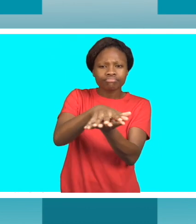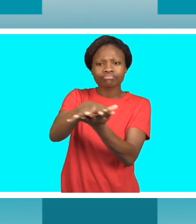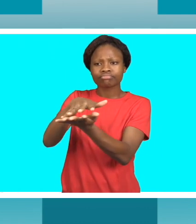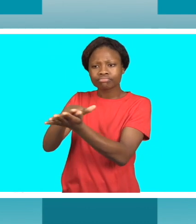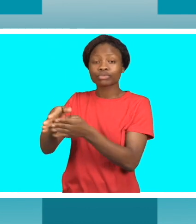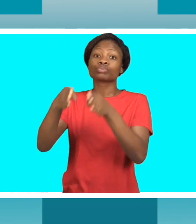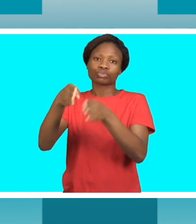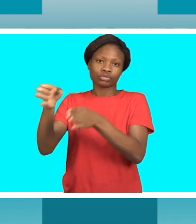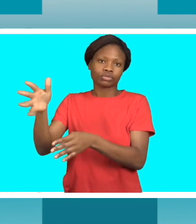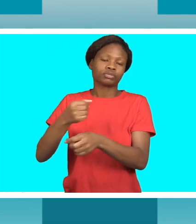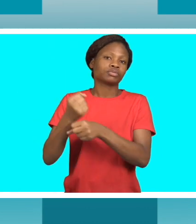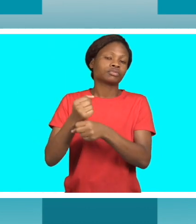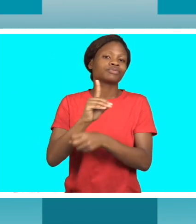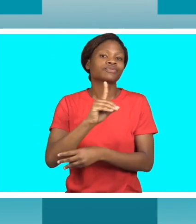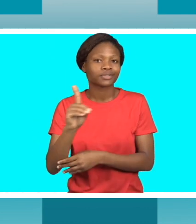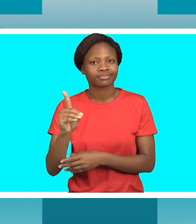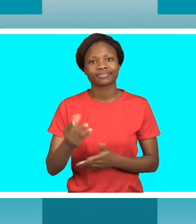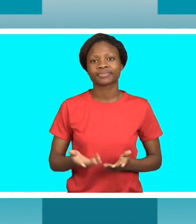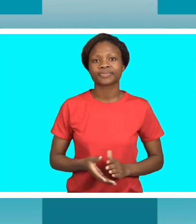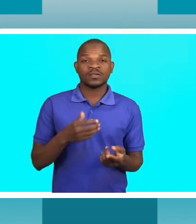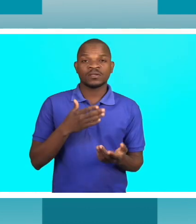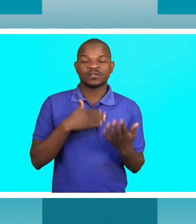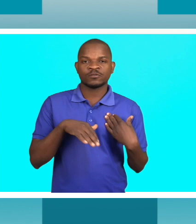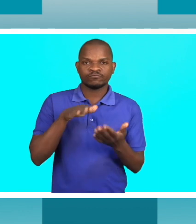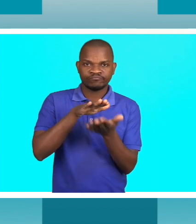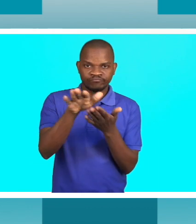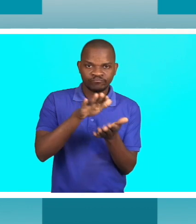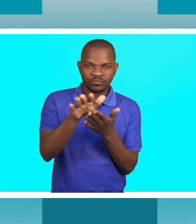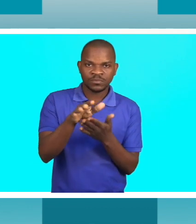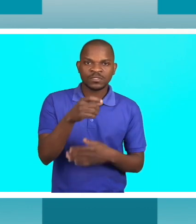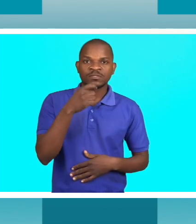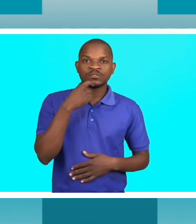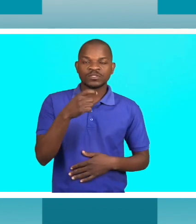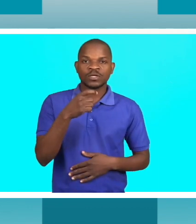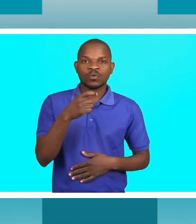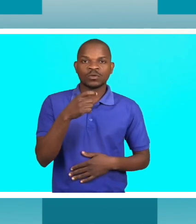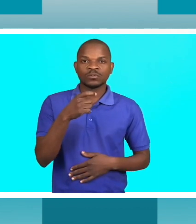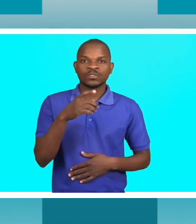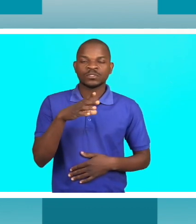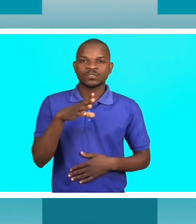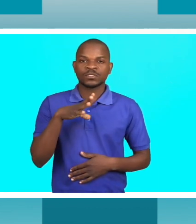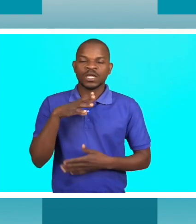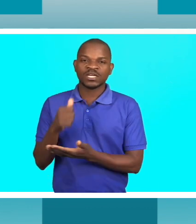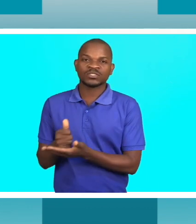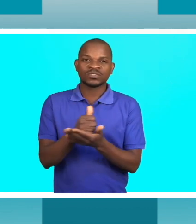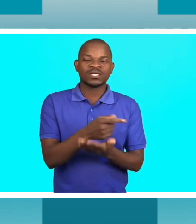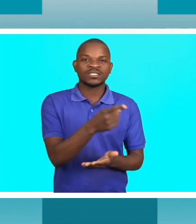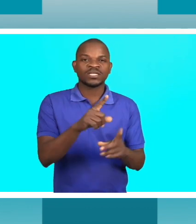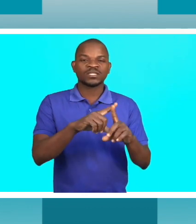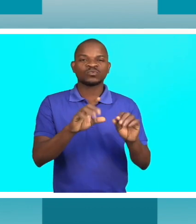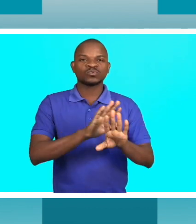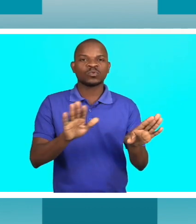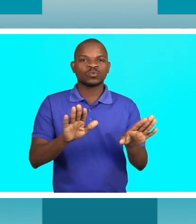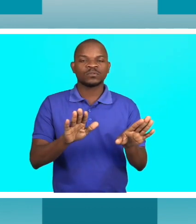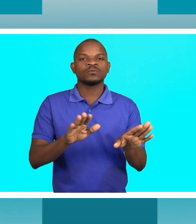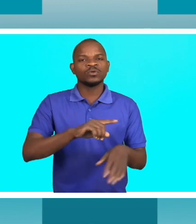os funcionários sobre a deficiência. Eu quero deixar claro que não trouxe só para eles uma mais-valia,